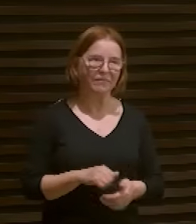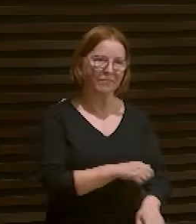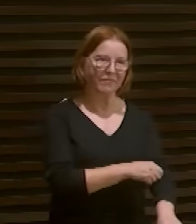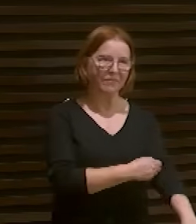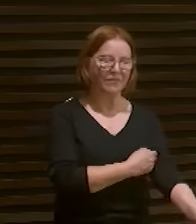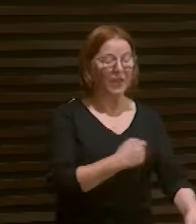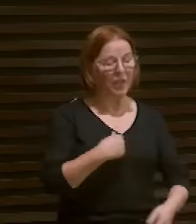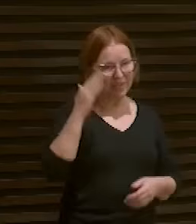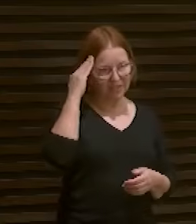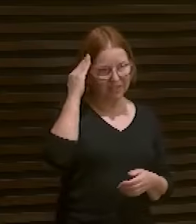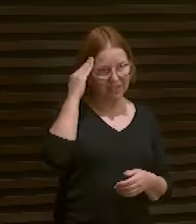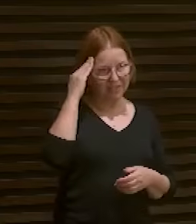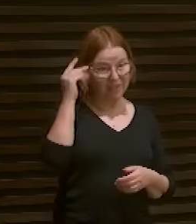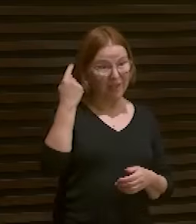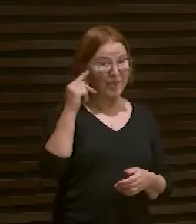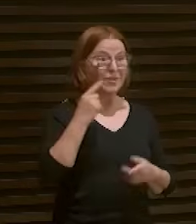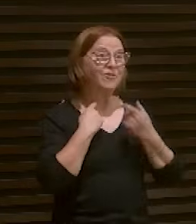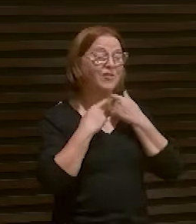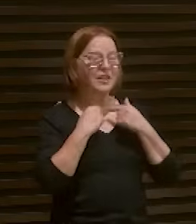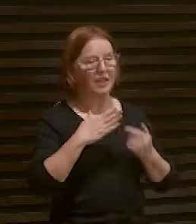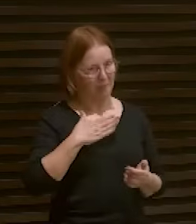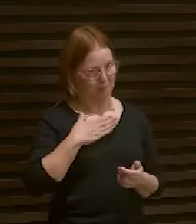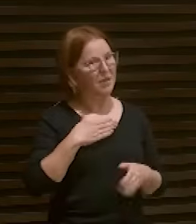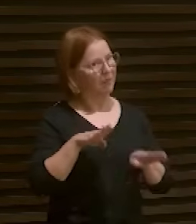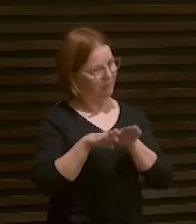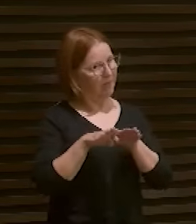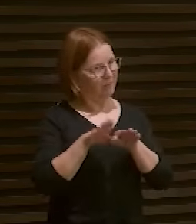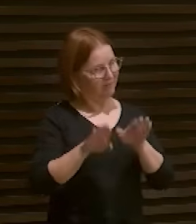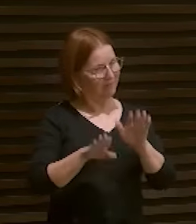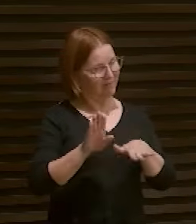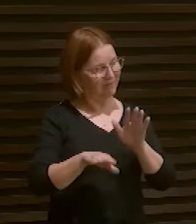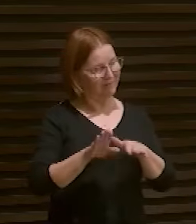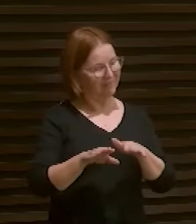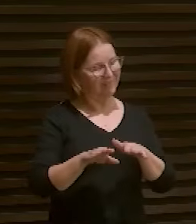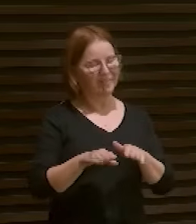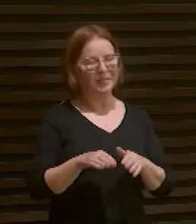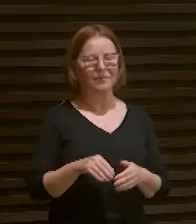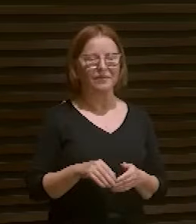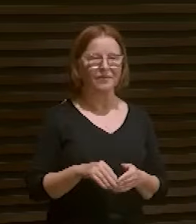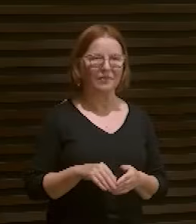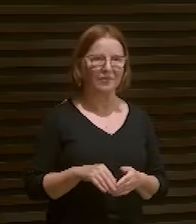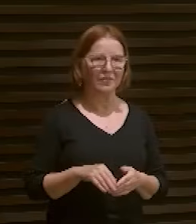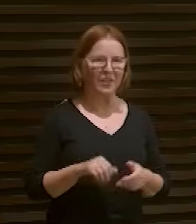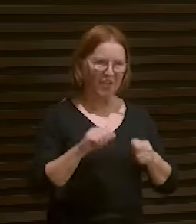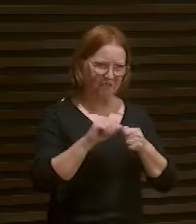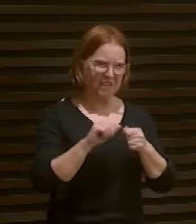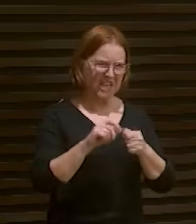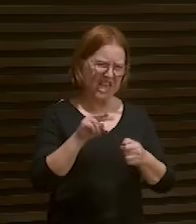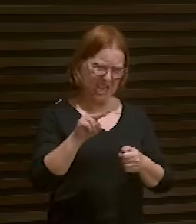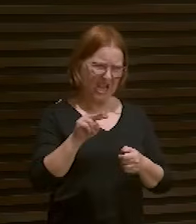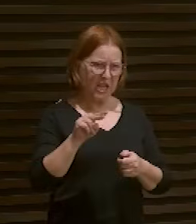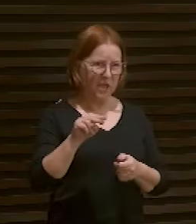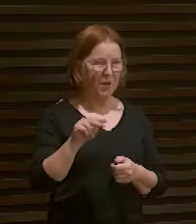Eu sei que a sua vontade e a minha vontade, às vezes, é fazer a mesma coisa que aqueles